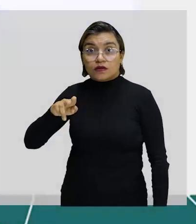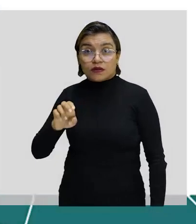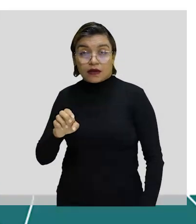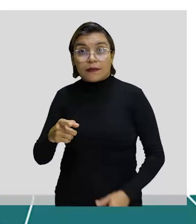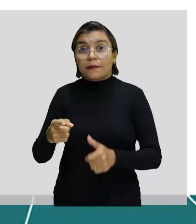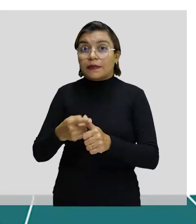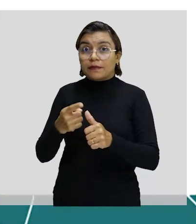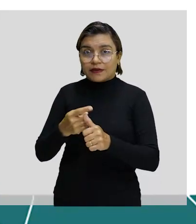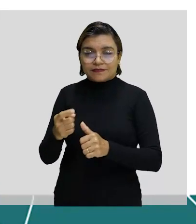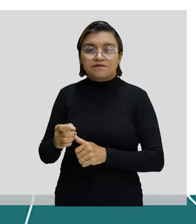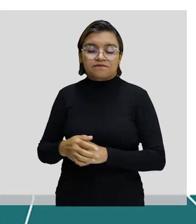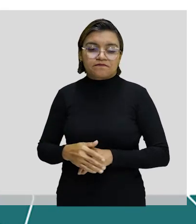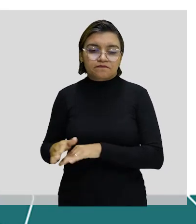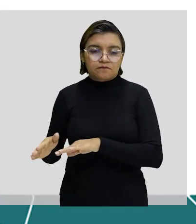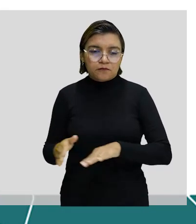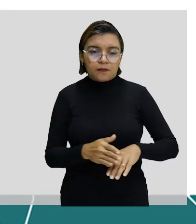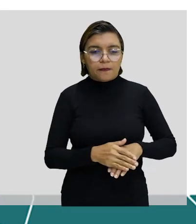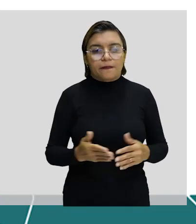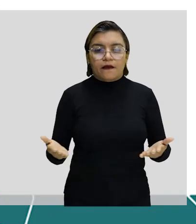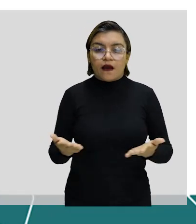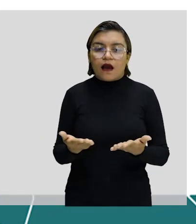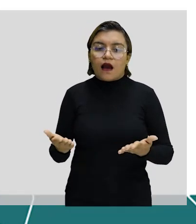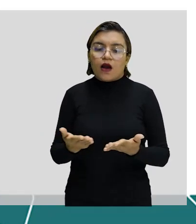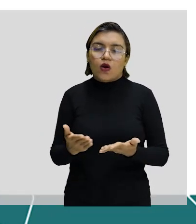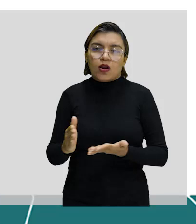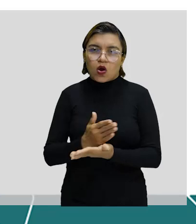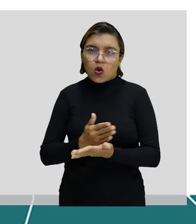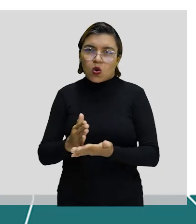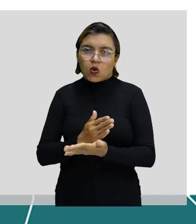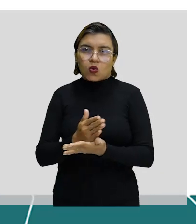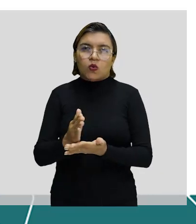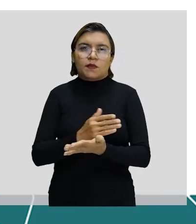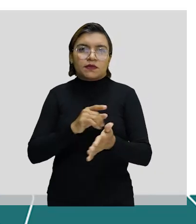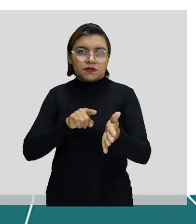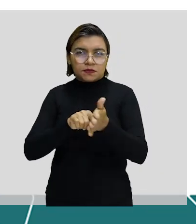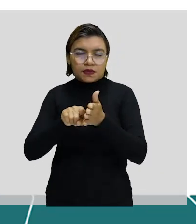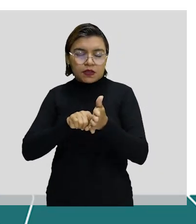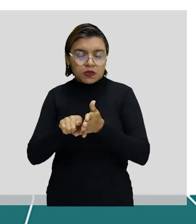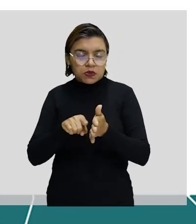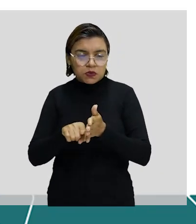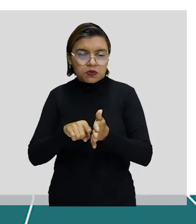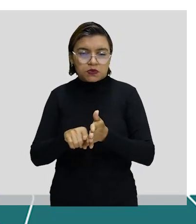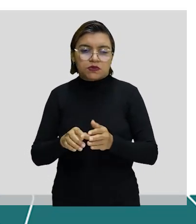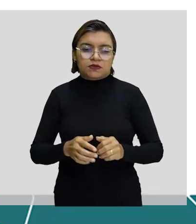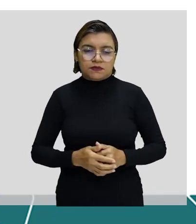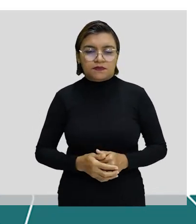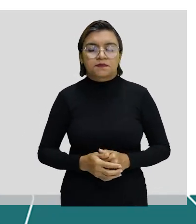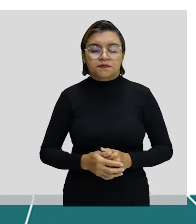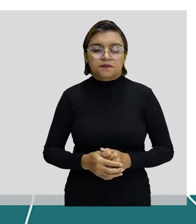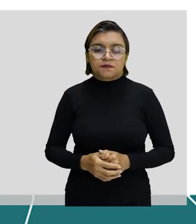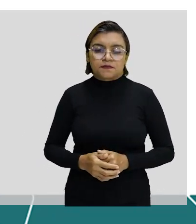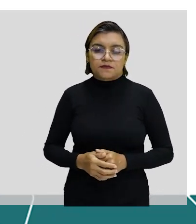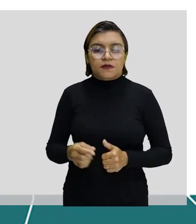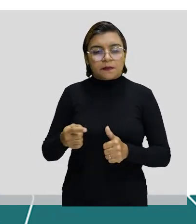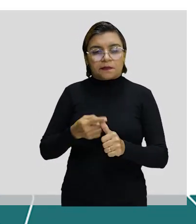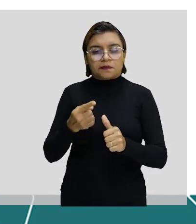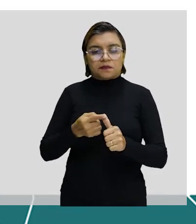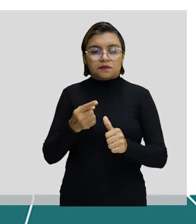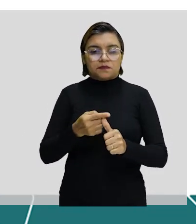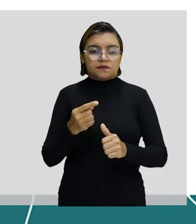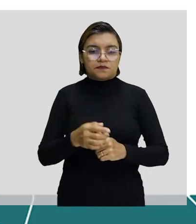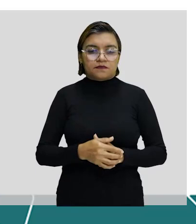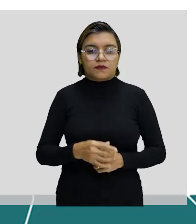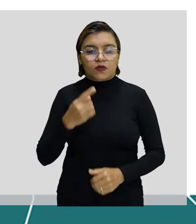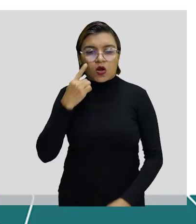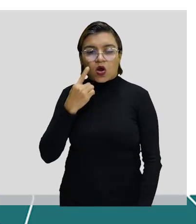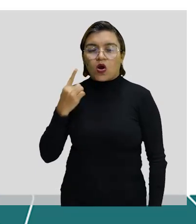bom? E agora eu vou falar com vocês, vou fazer com vocês alguns exercícios de prática, considerando esse elemento gramatical. O primeiro, mark